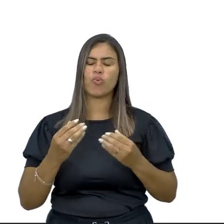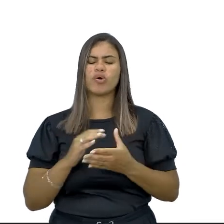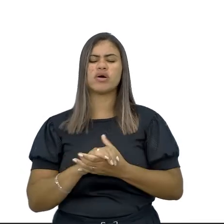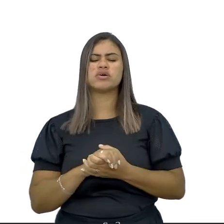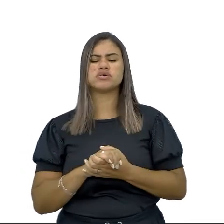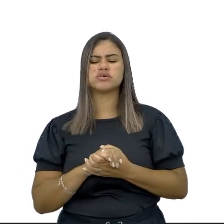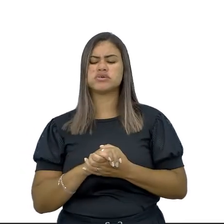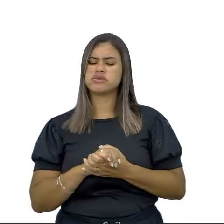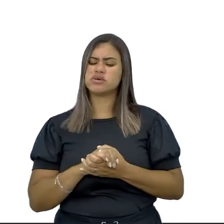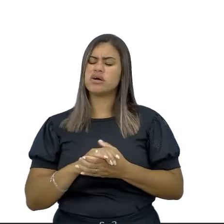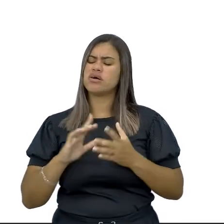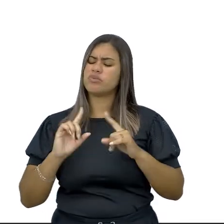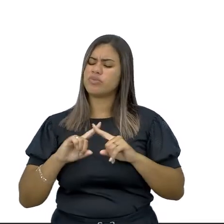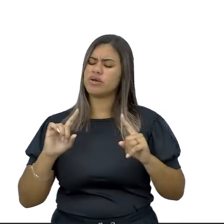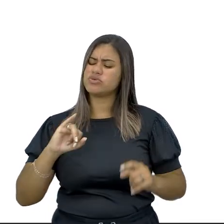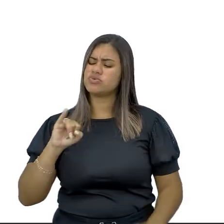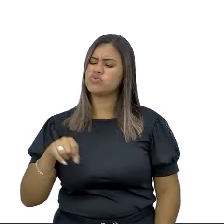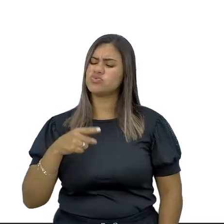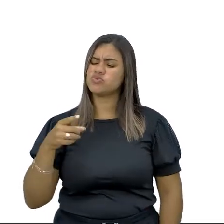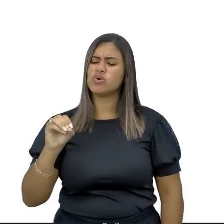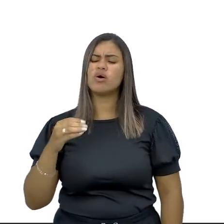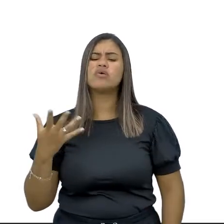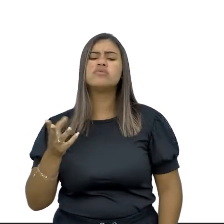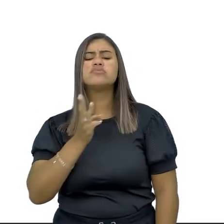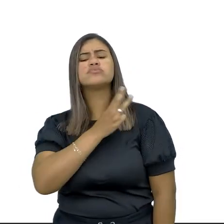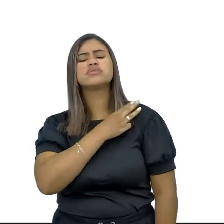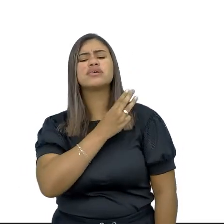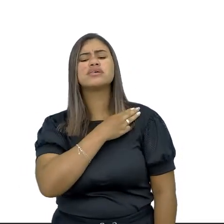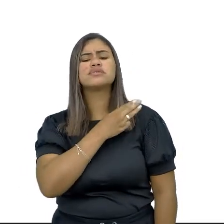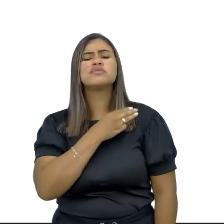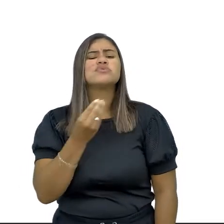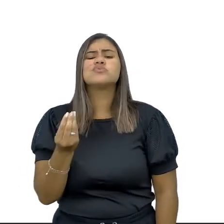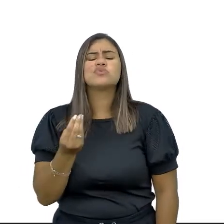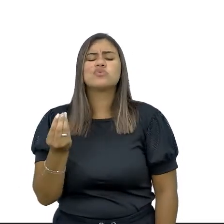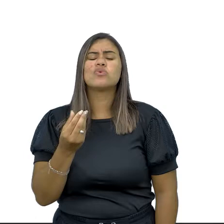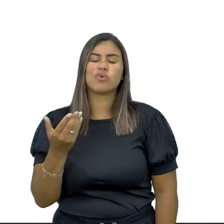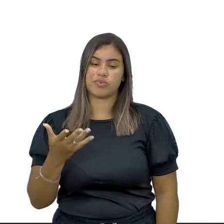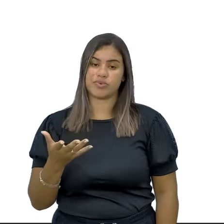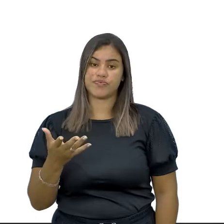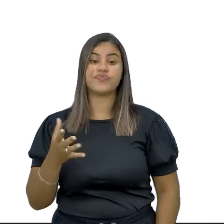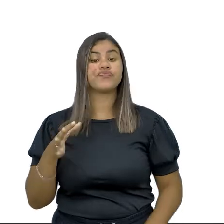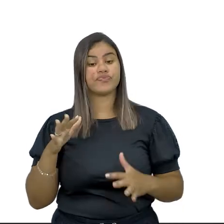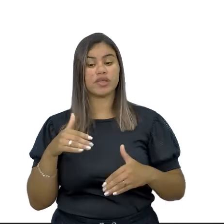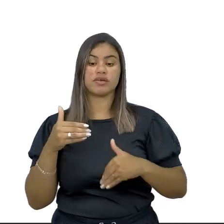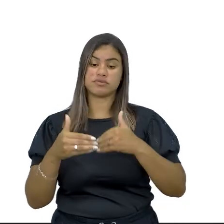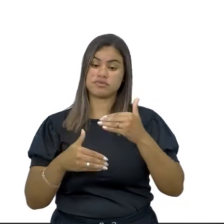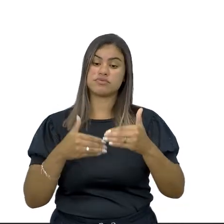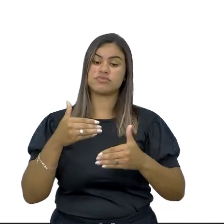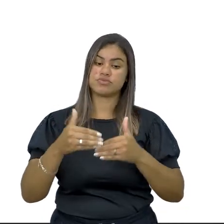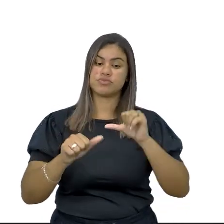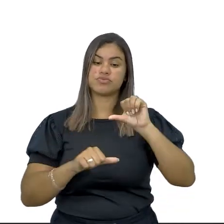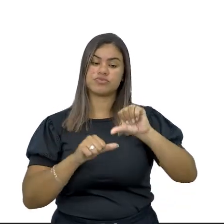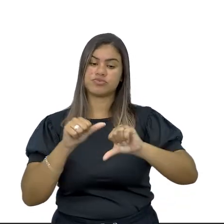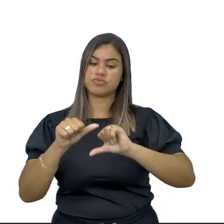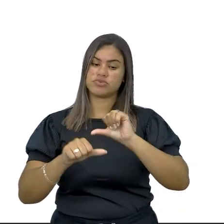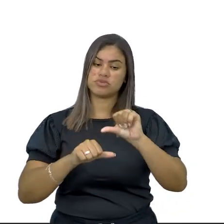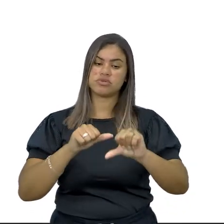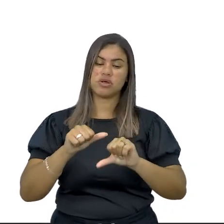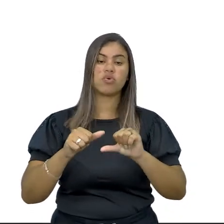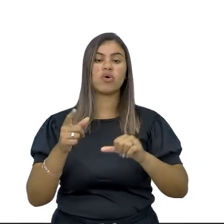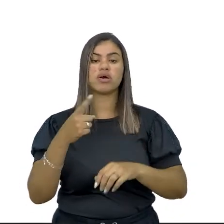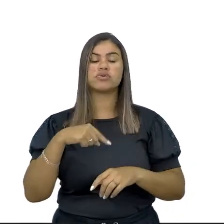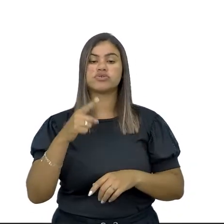João, e no caso das terceiras séries? Bom, mesmo ainda estando em processo de transição, nós